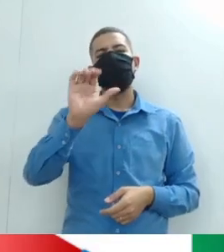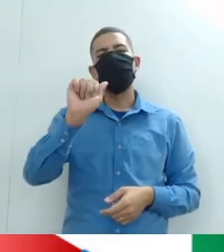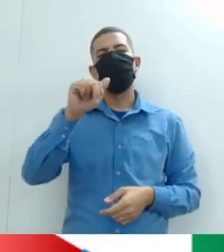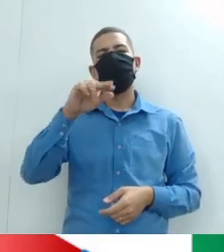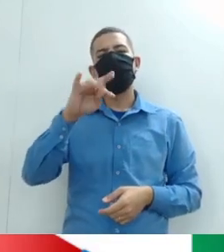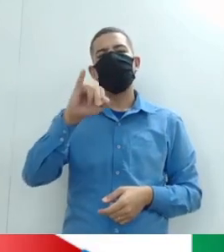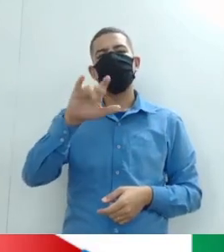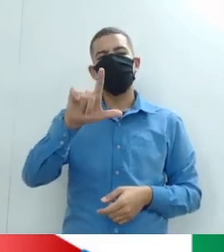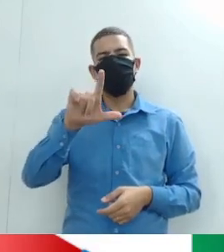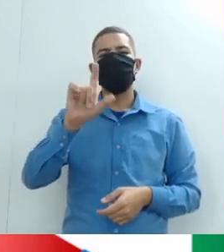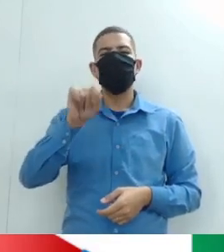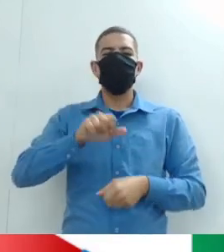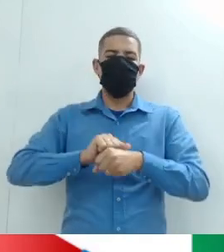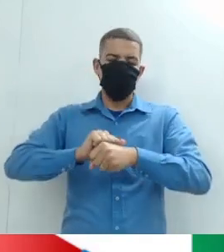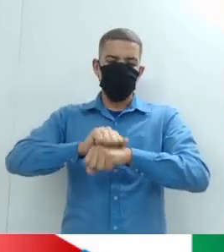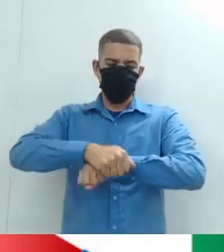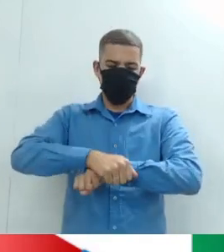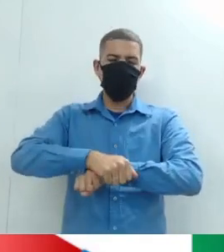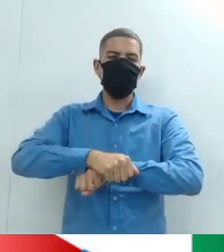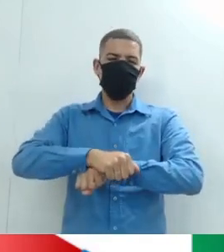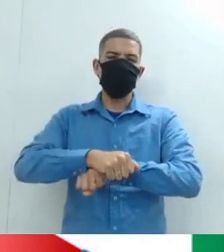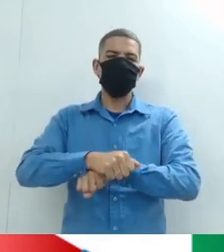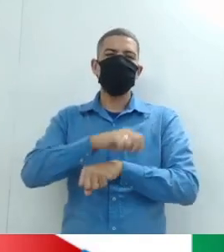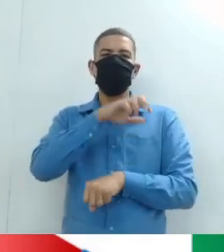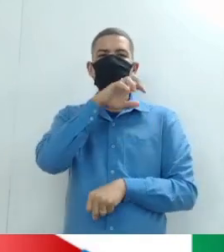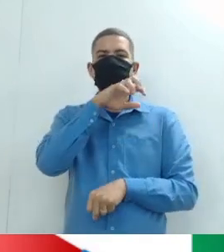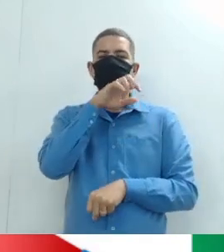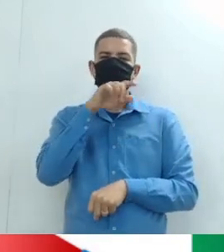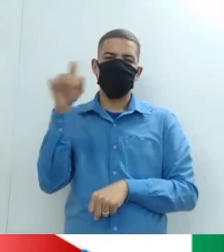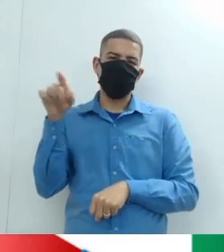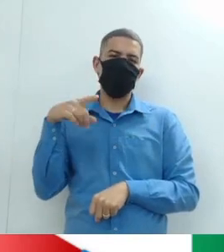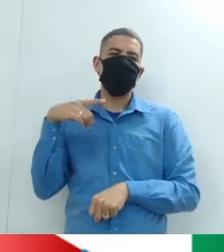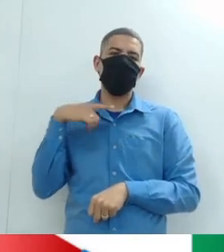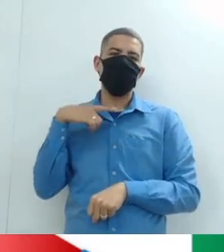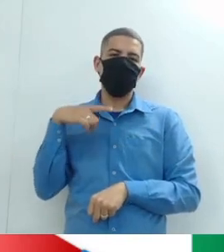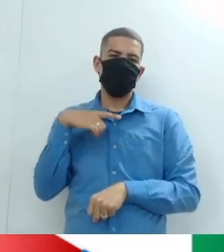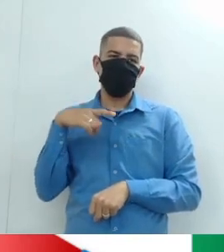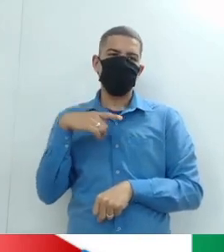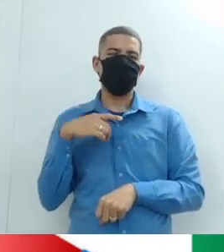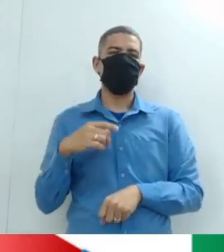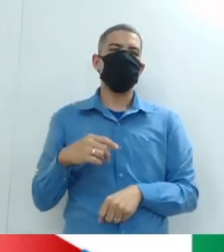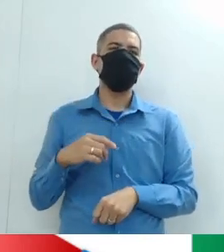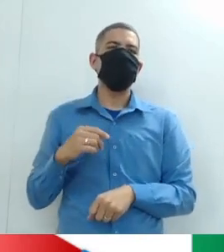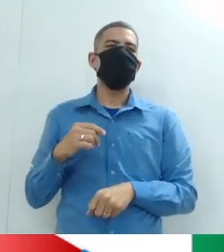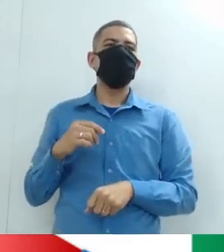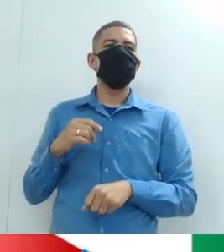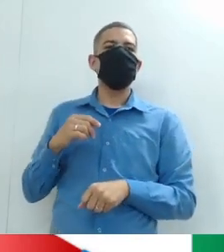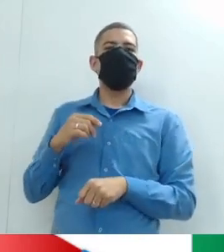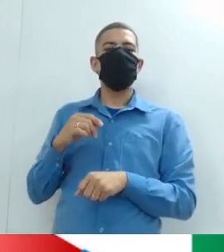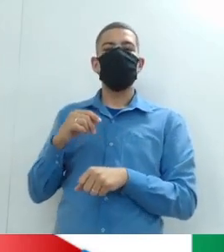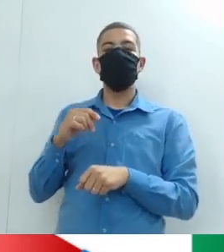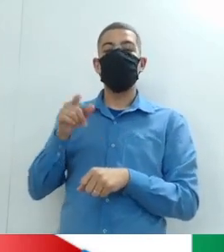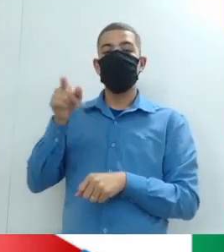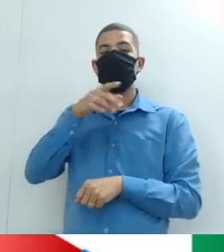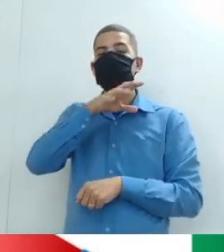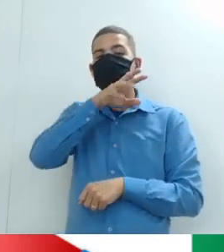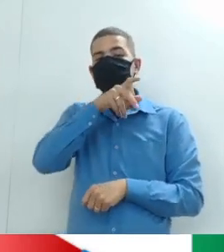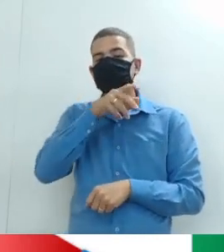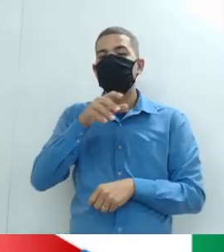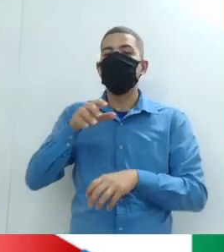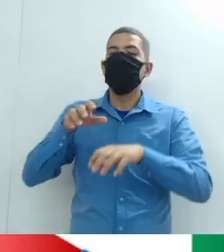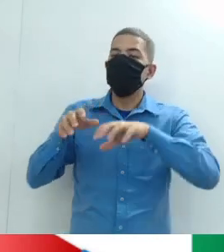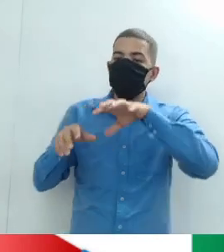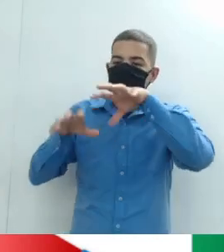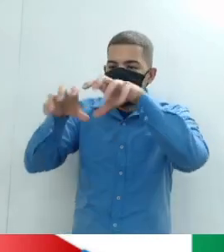de couro do próprio animal que era cultivado, e quando se comia sua carne, o couro